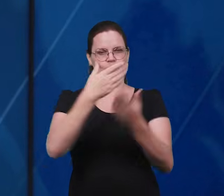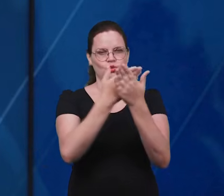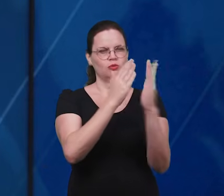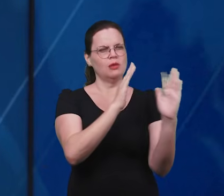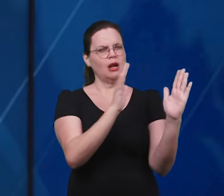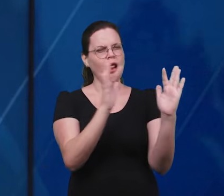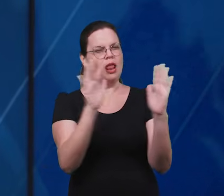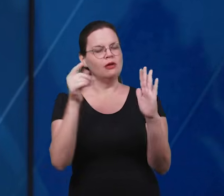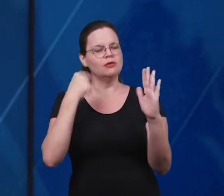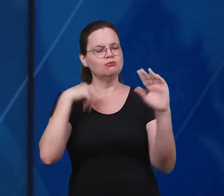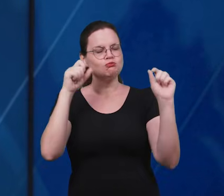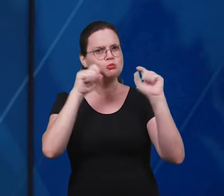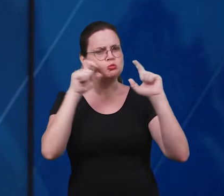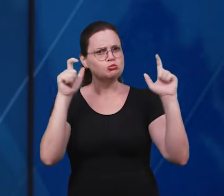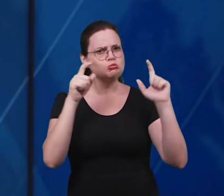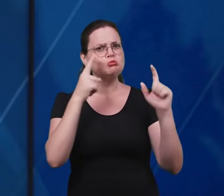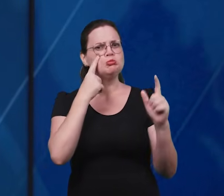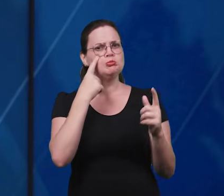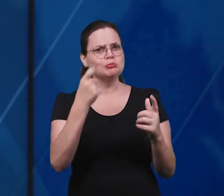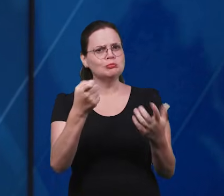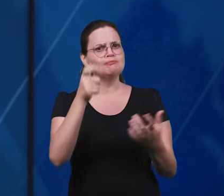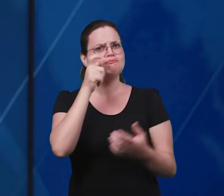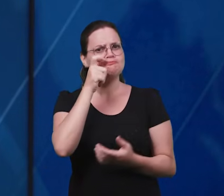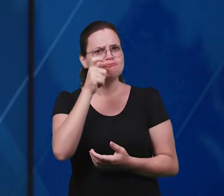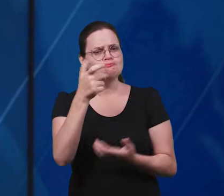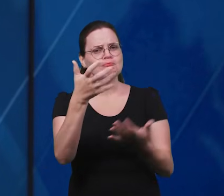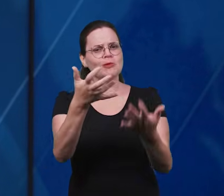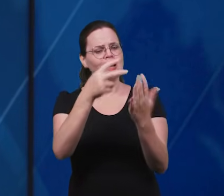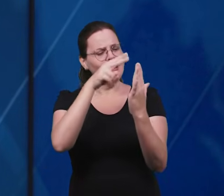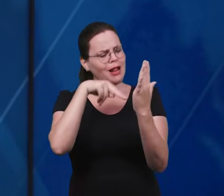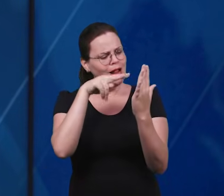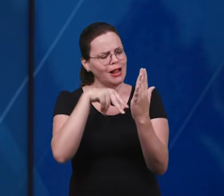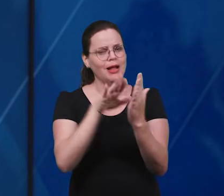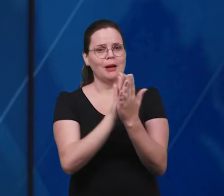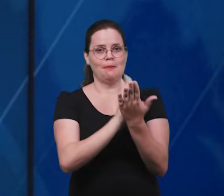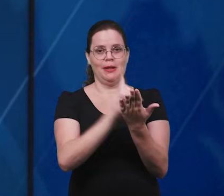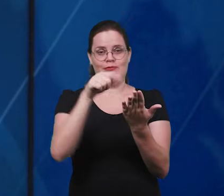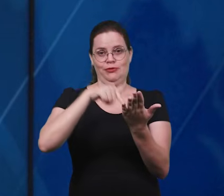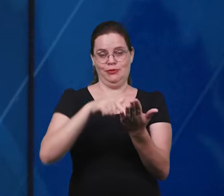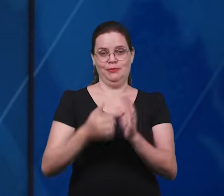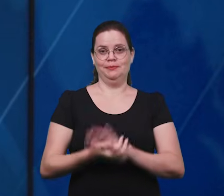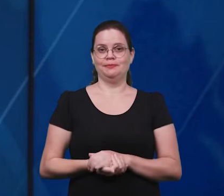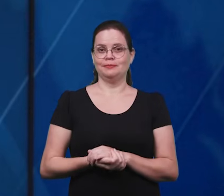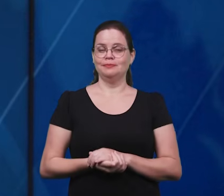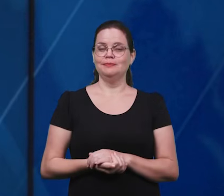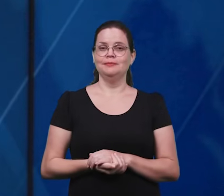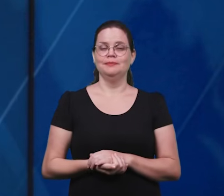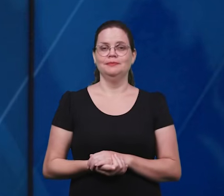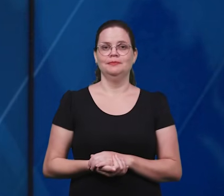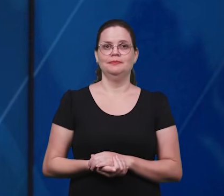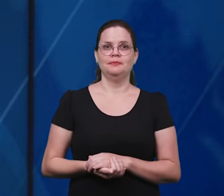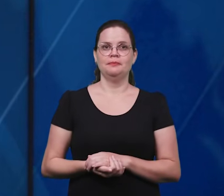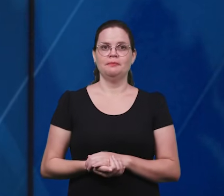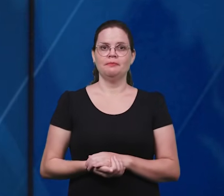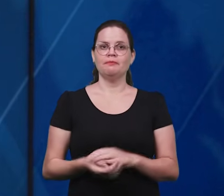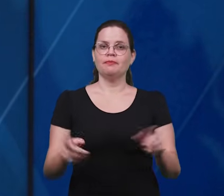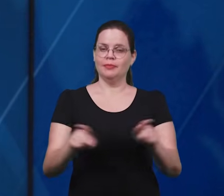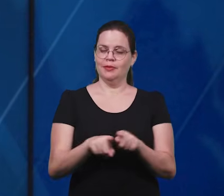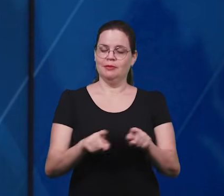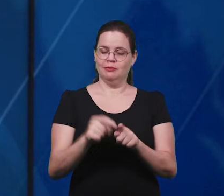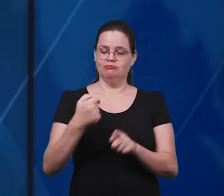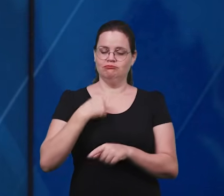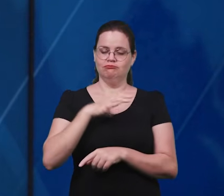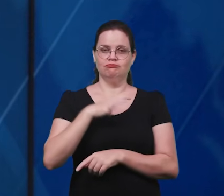seu interesse pela leitura e também pela meditação da Palavra de Deus, a Bíblia. Eu estou também certo